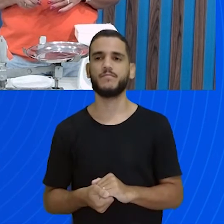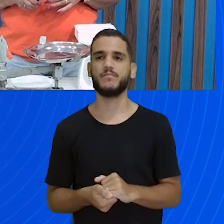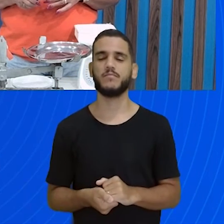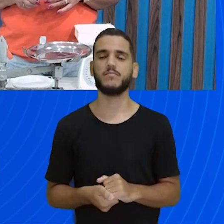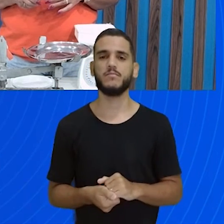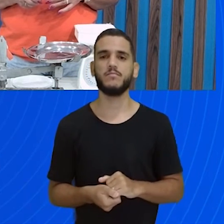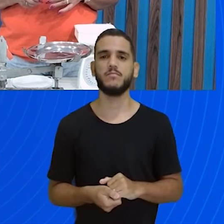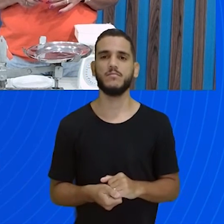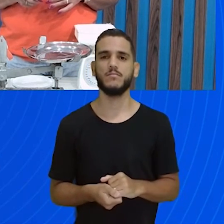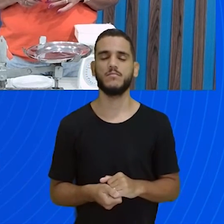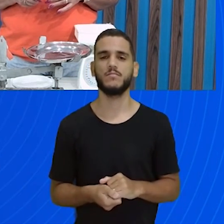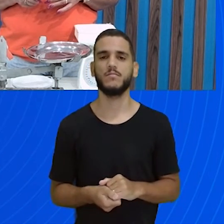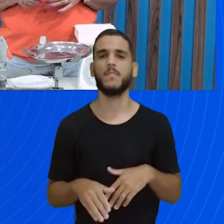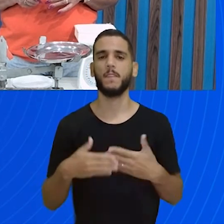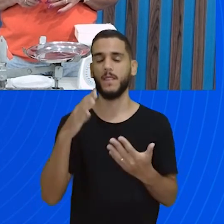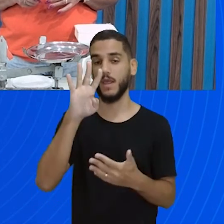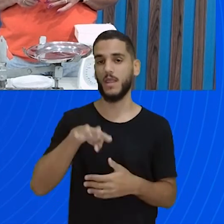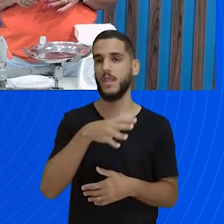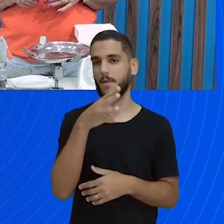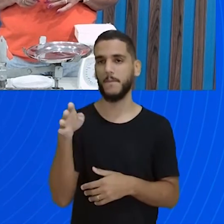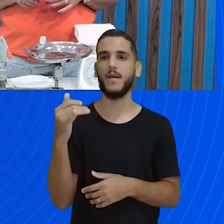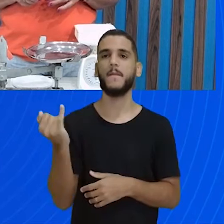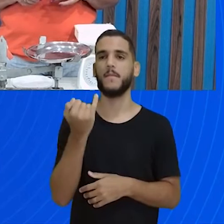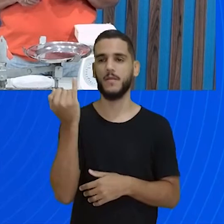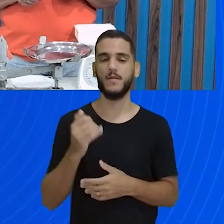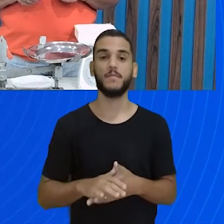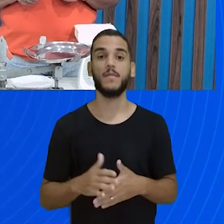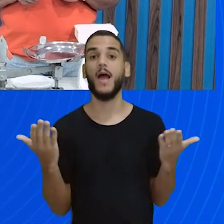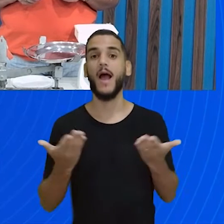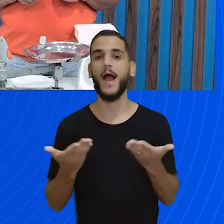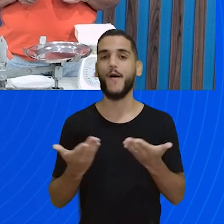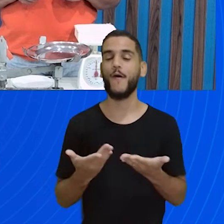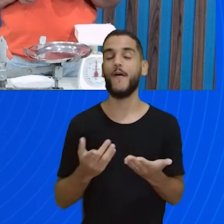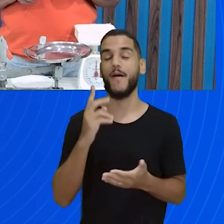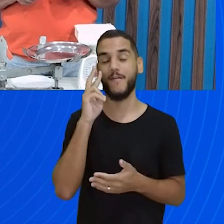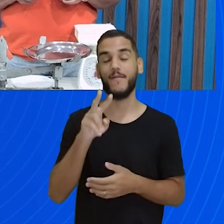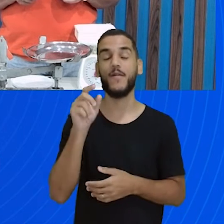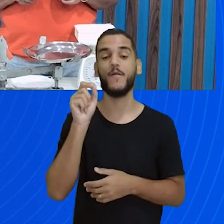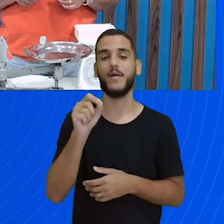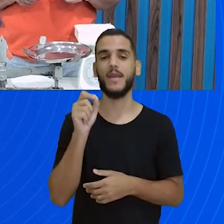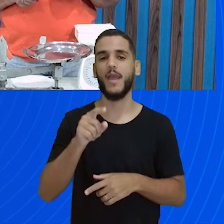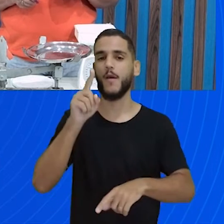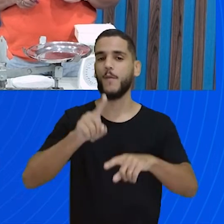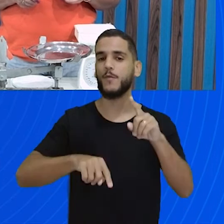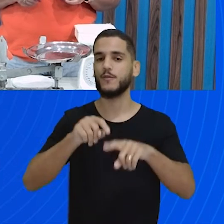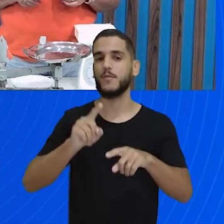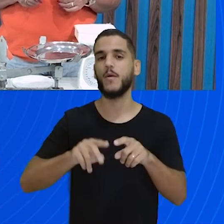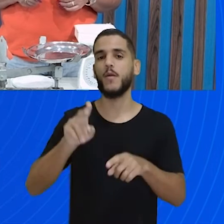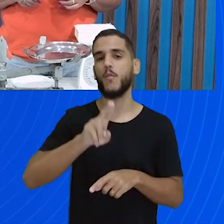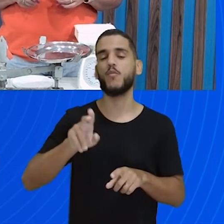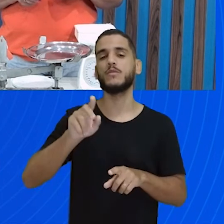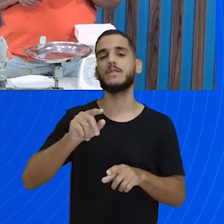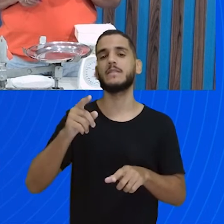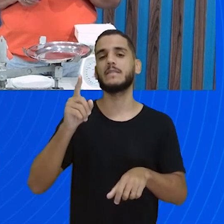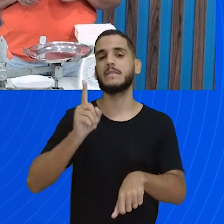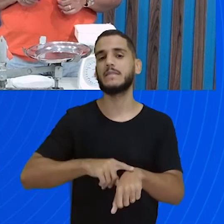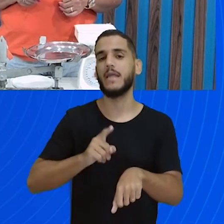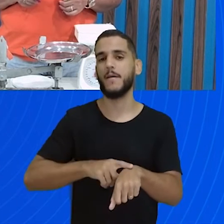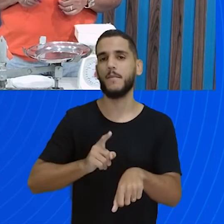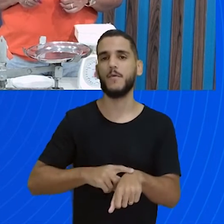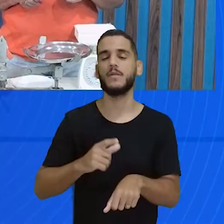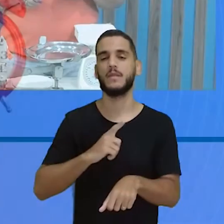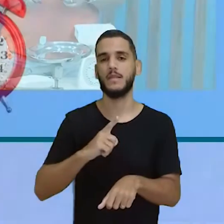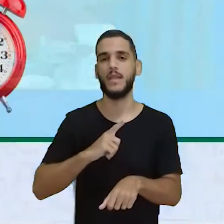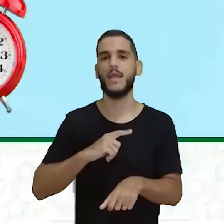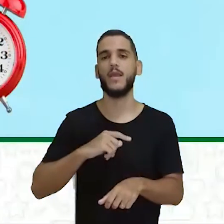Então, a tabela é super importante. Então, agora nós vamos ver os instrumentos de tempo, né? Então, eu coloquei aí